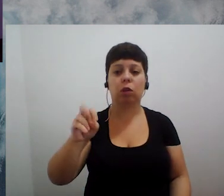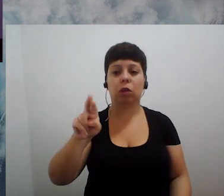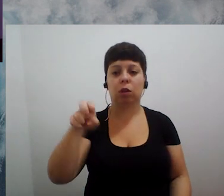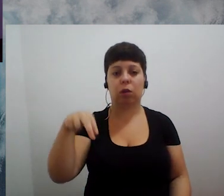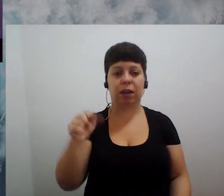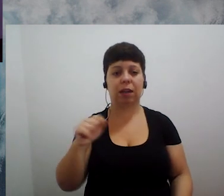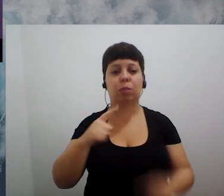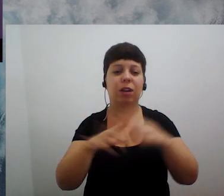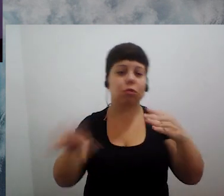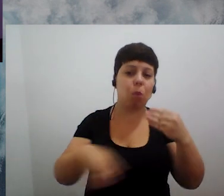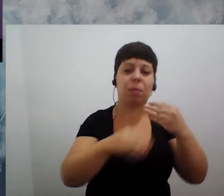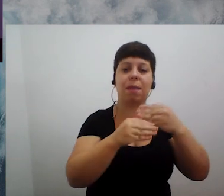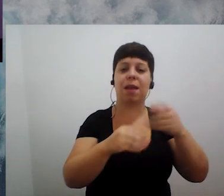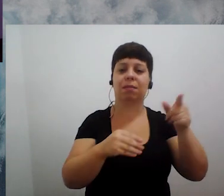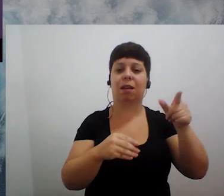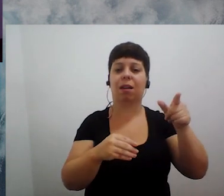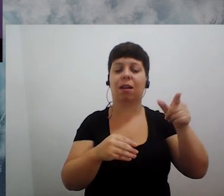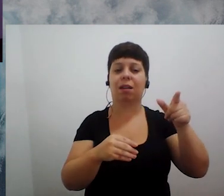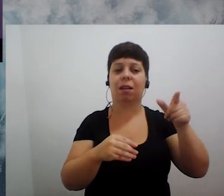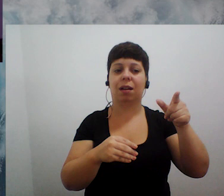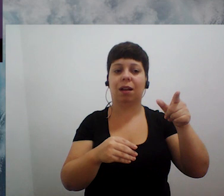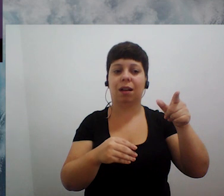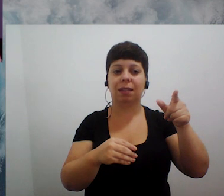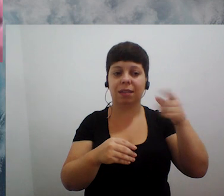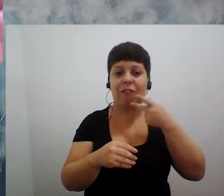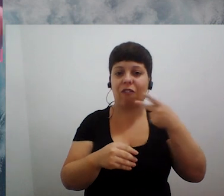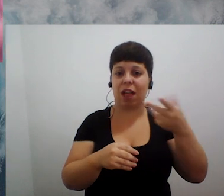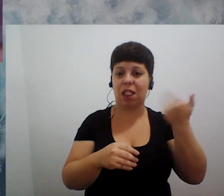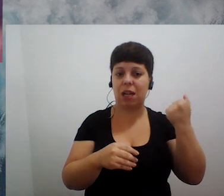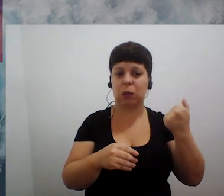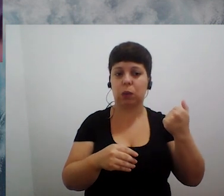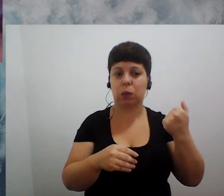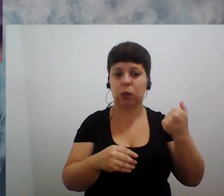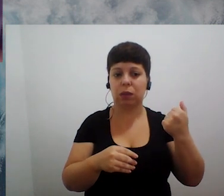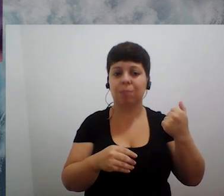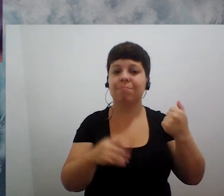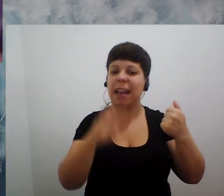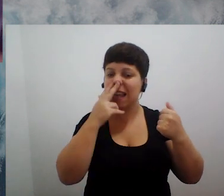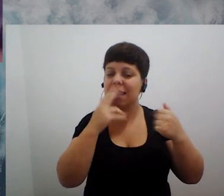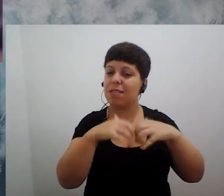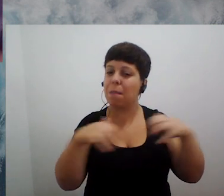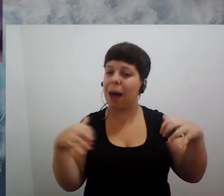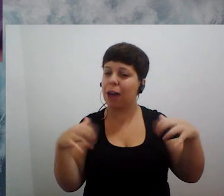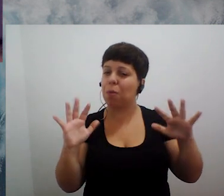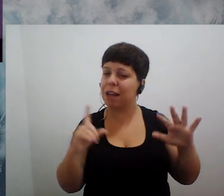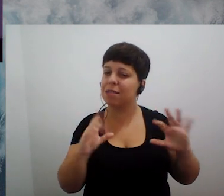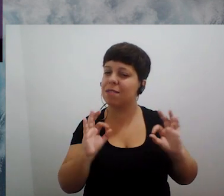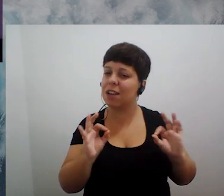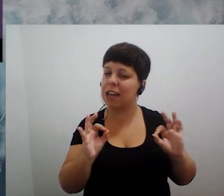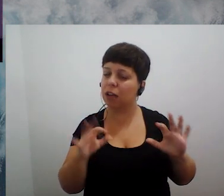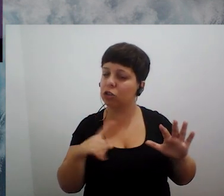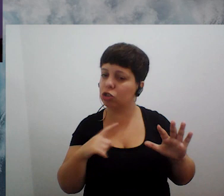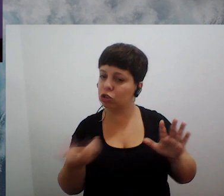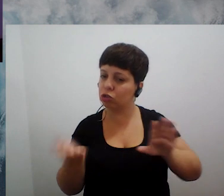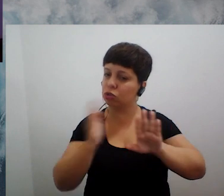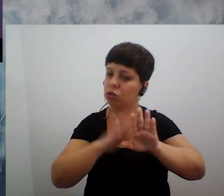Conta pra gente, Lorena, um pouco disso, que soma o que a Clara estava falando, desse aparente descolamento entre as coisas, né? Mas que, na verdade, tem ali